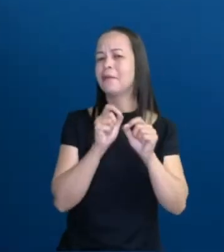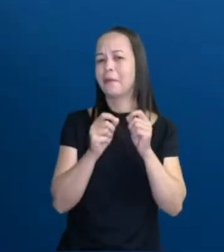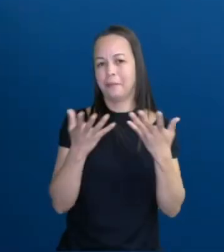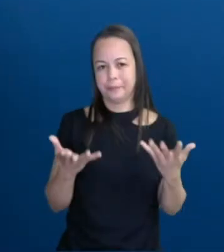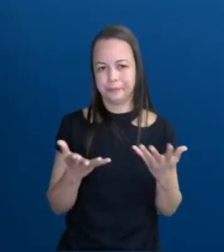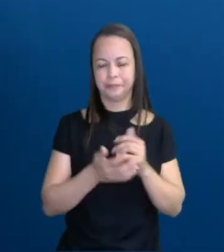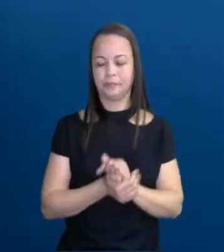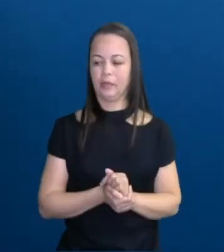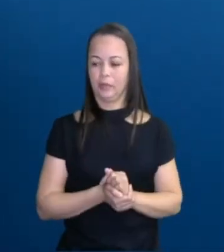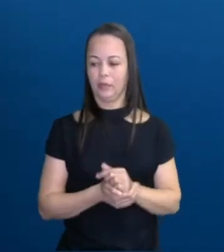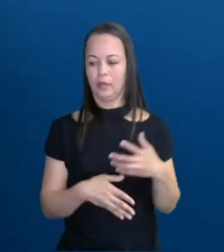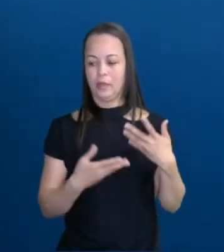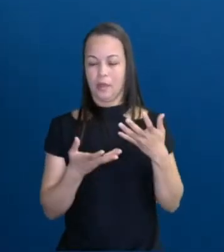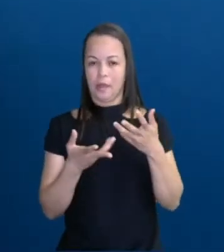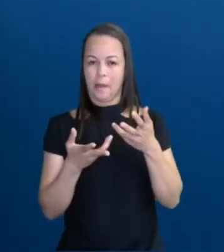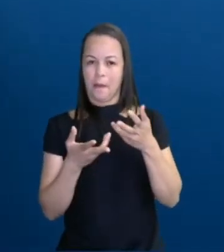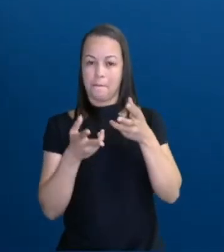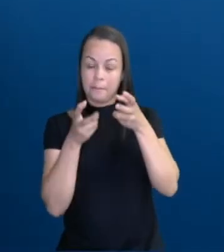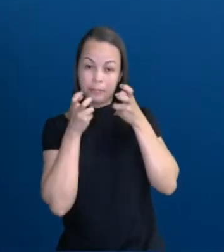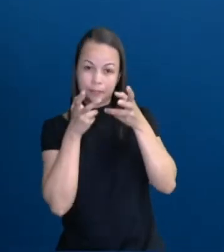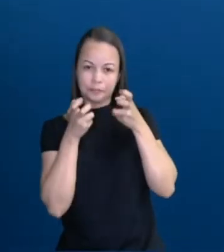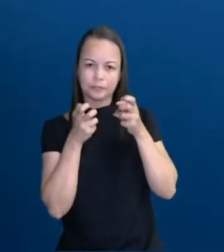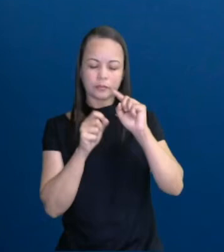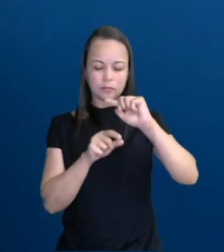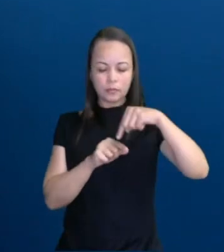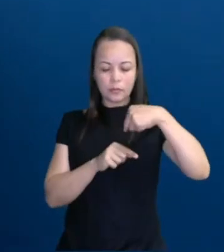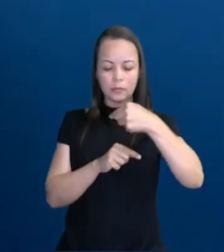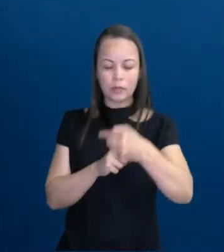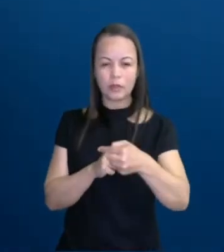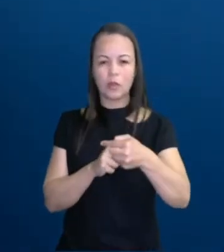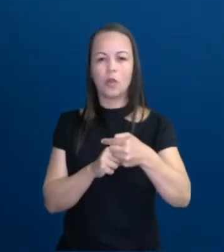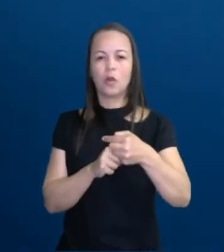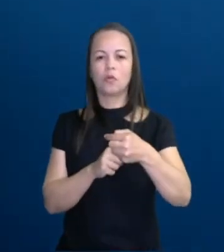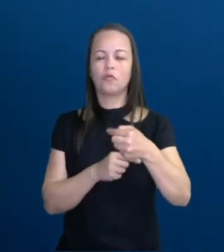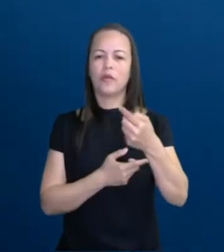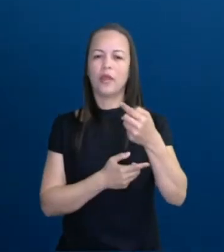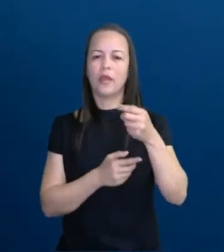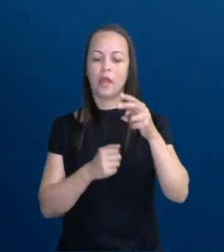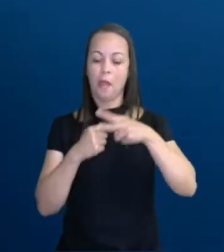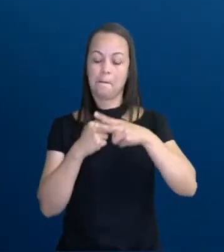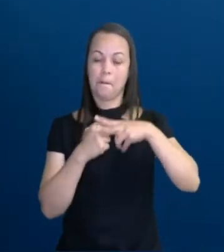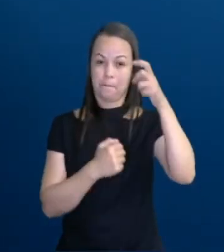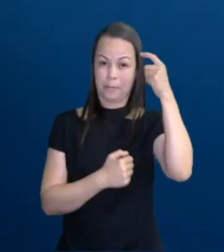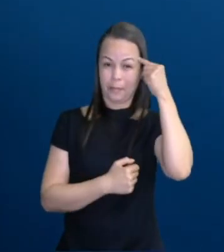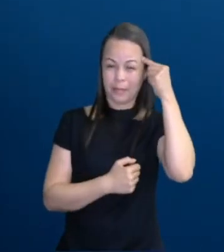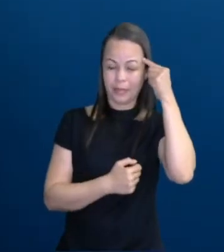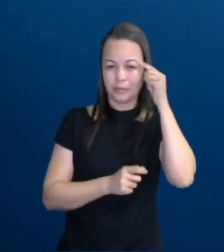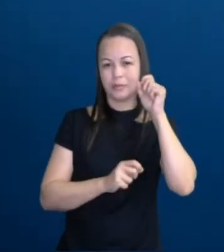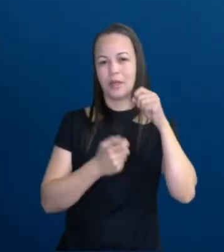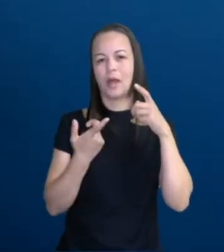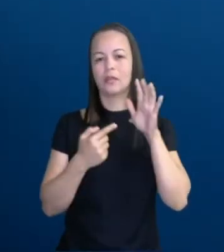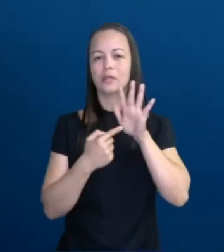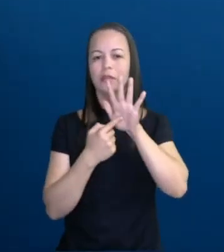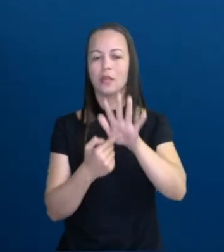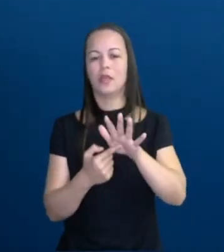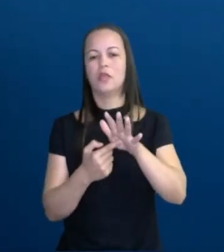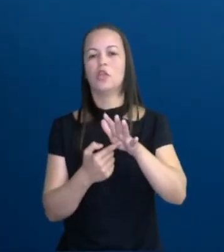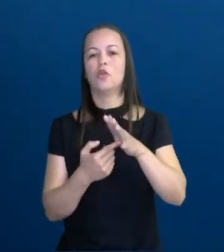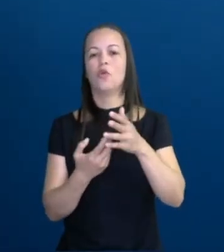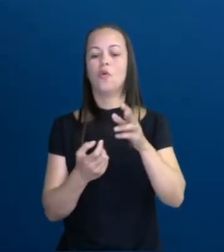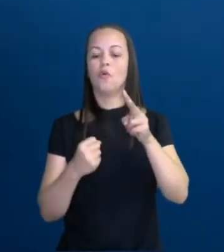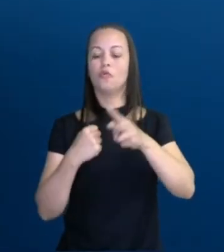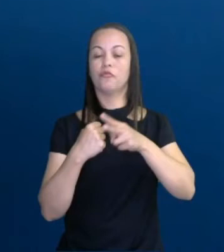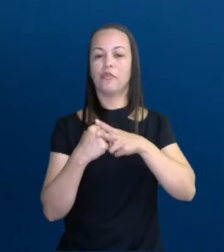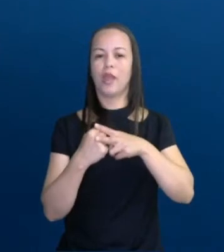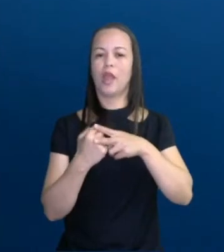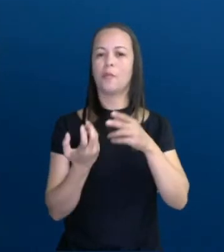em alguém. Percebam que logo após o verbo pensar aparece a preposição em. Se o verbo ele